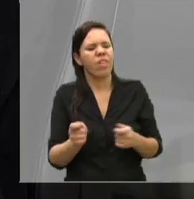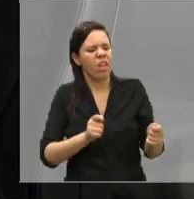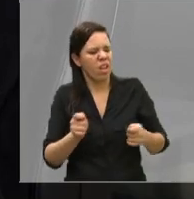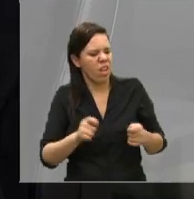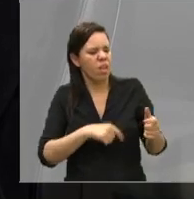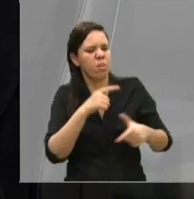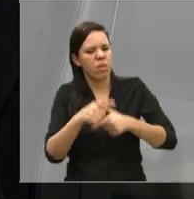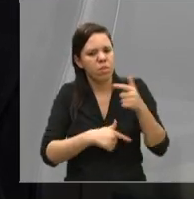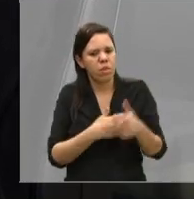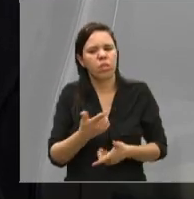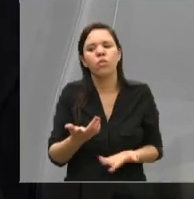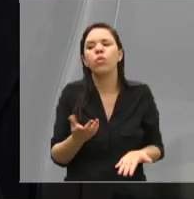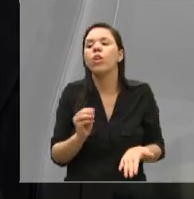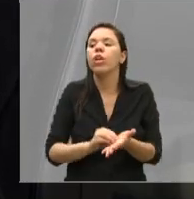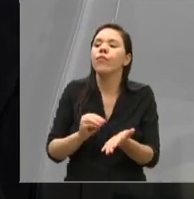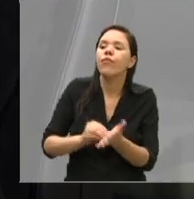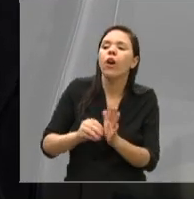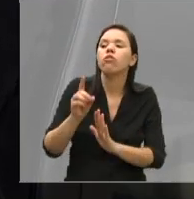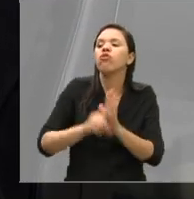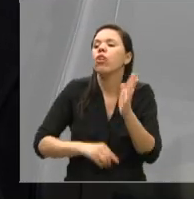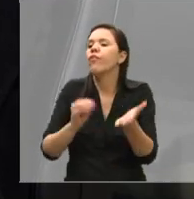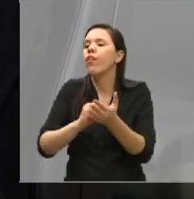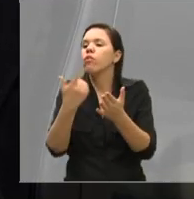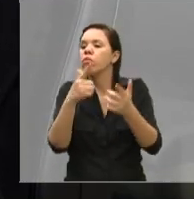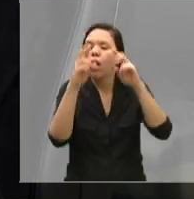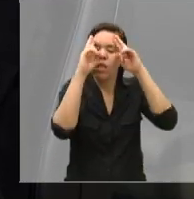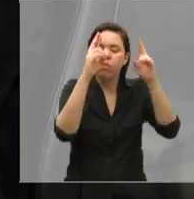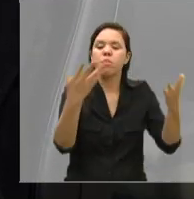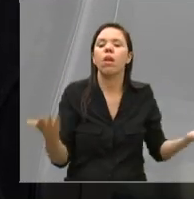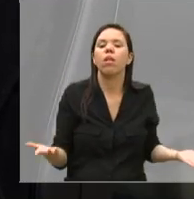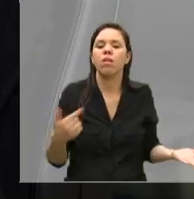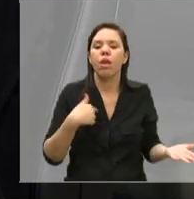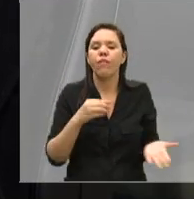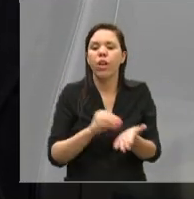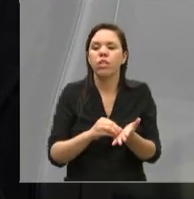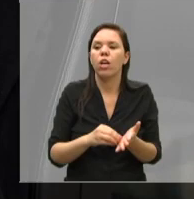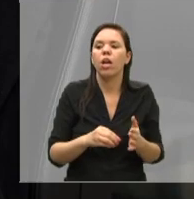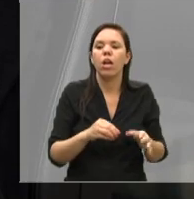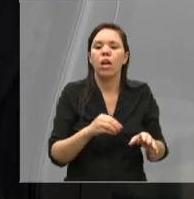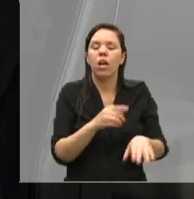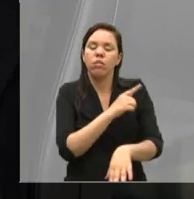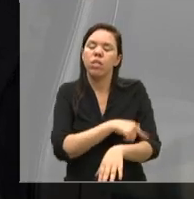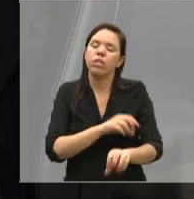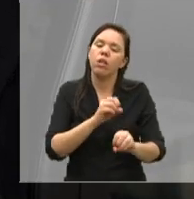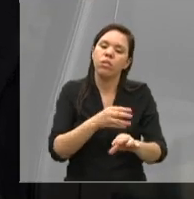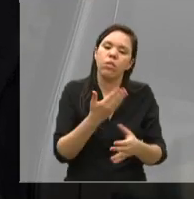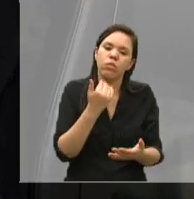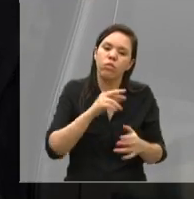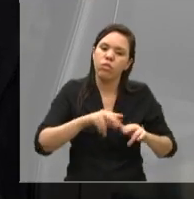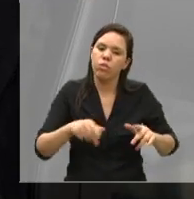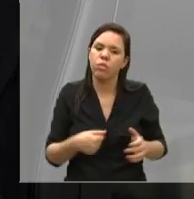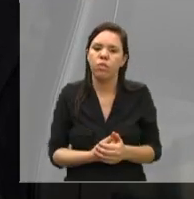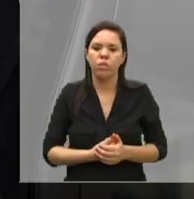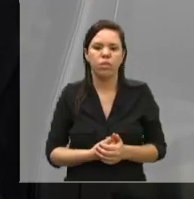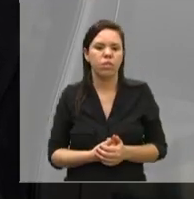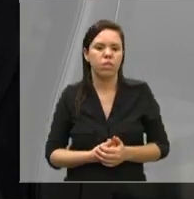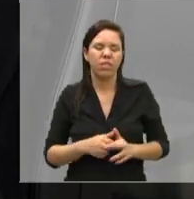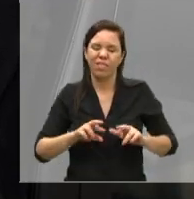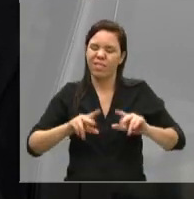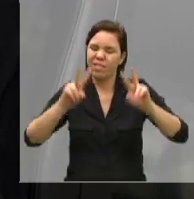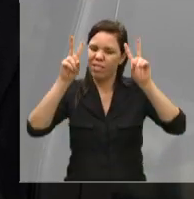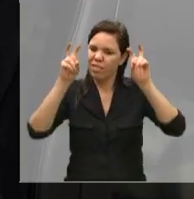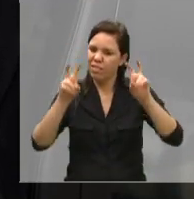direitos que estão sendo desrespeitados, né, então seja direito à educação, direito à saúde, merenda, enfim, direitos em geral, todos